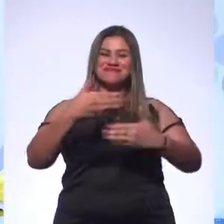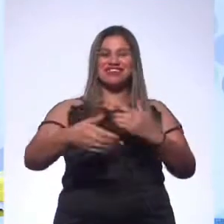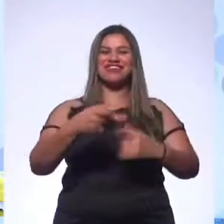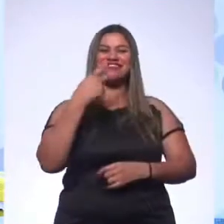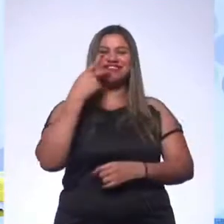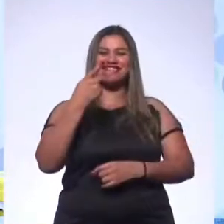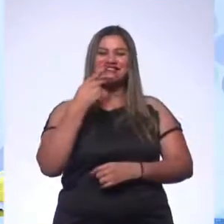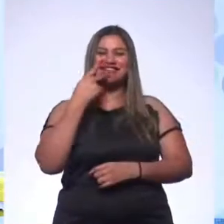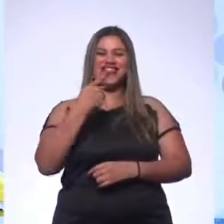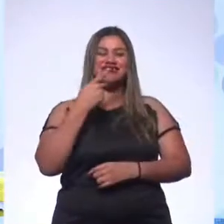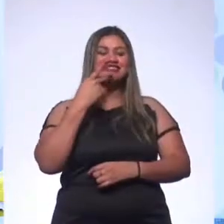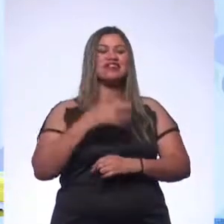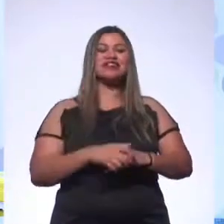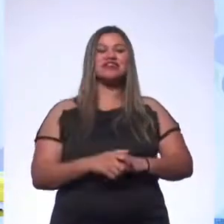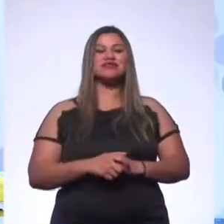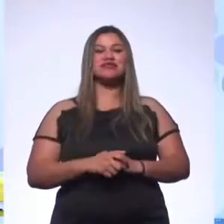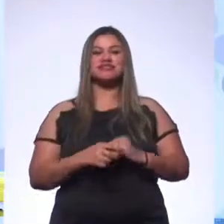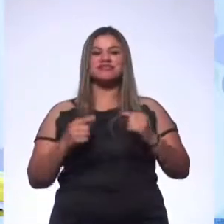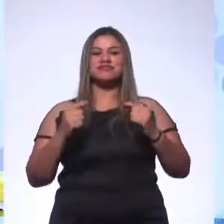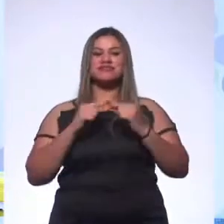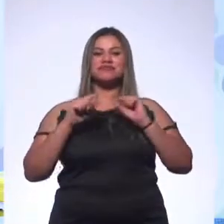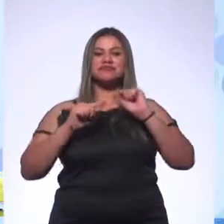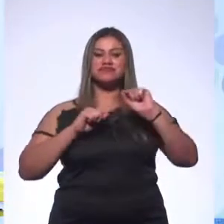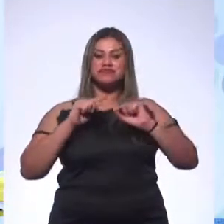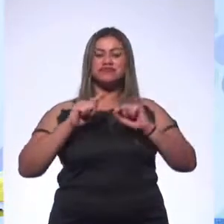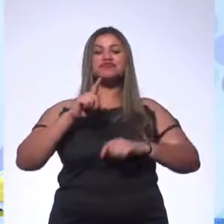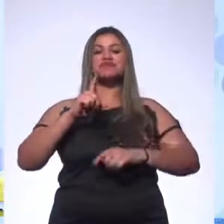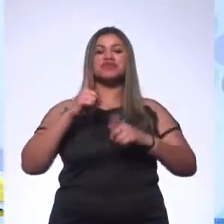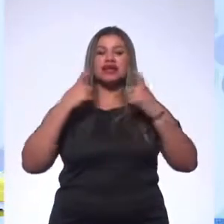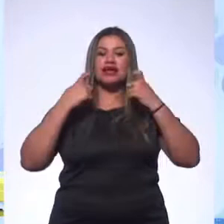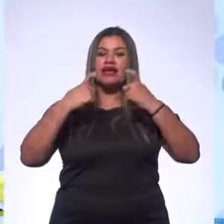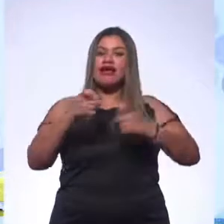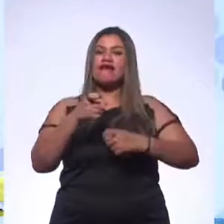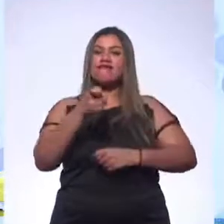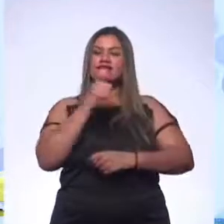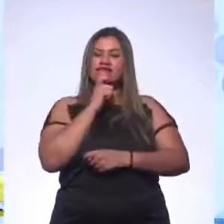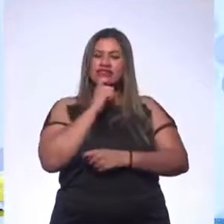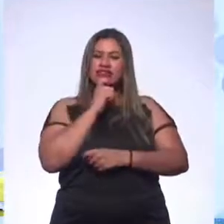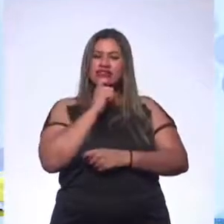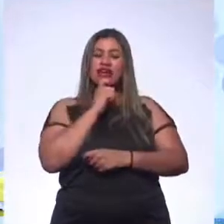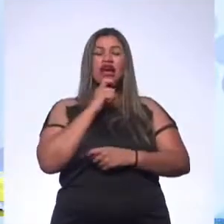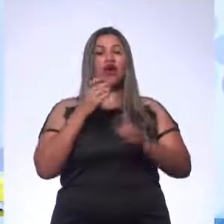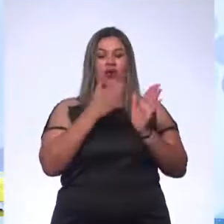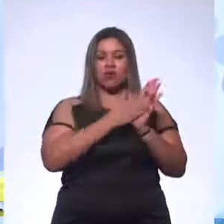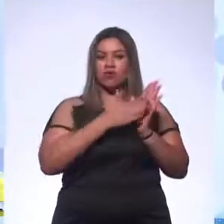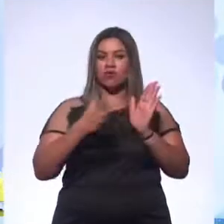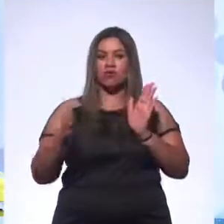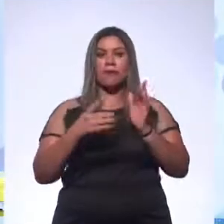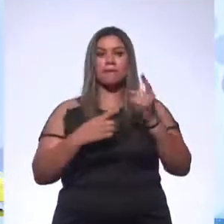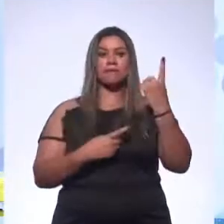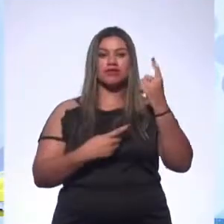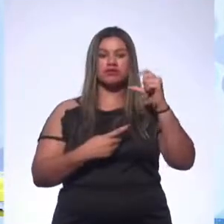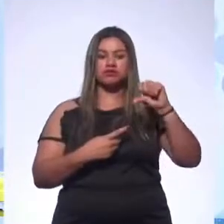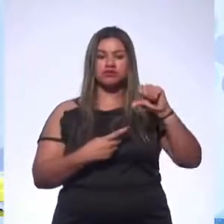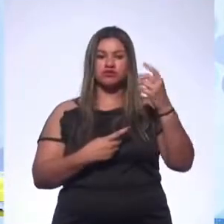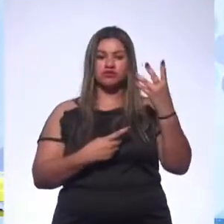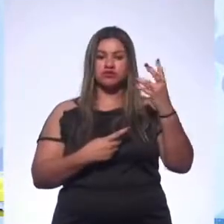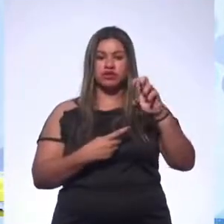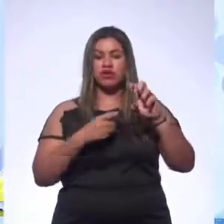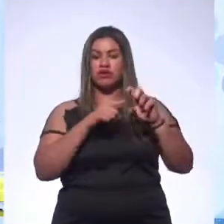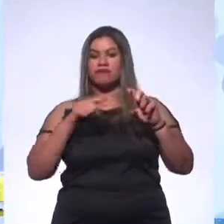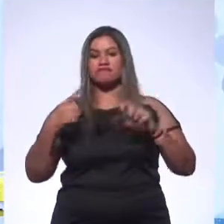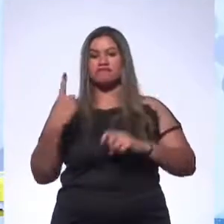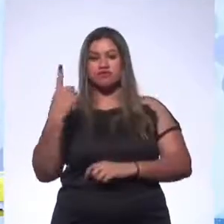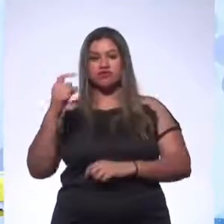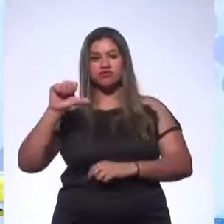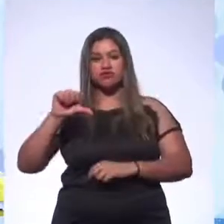é historiograficamente conhecido como Guerra Fria, ele vai de 1945 a 1991,